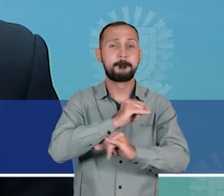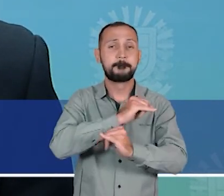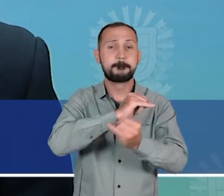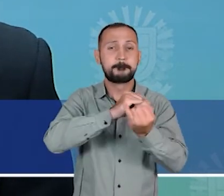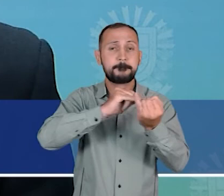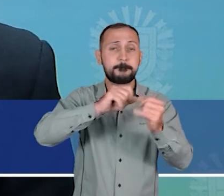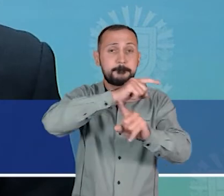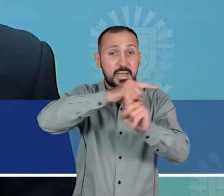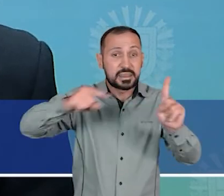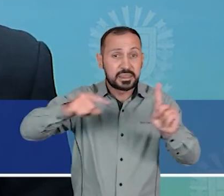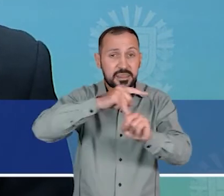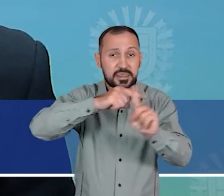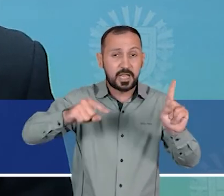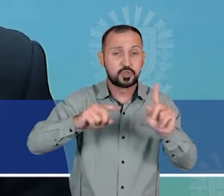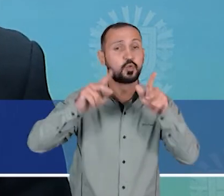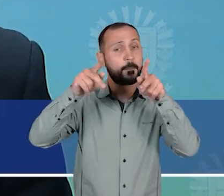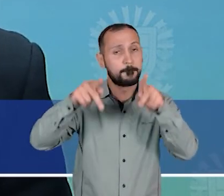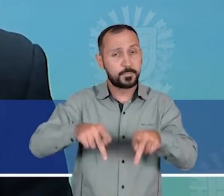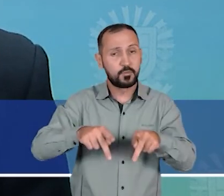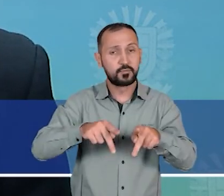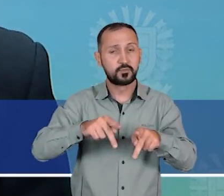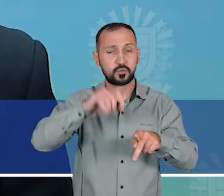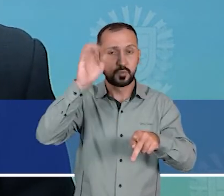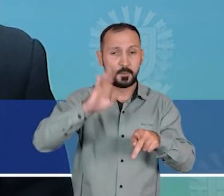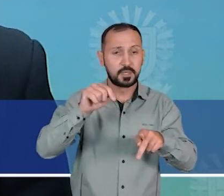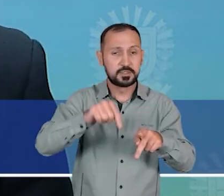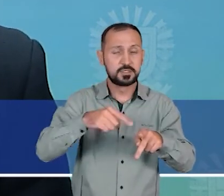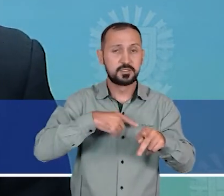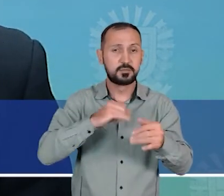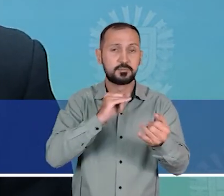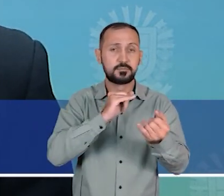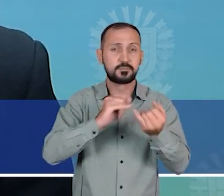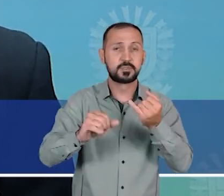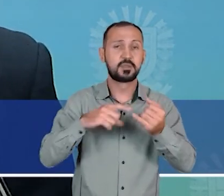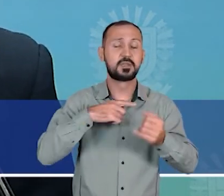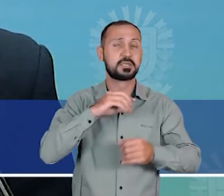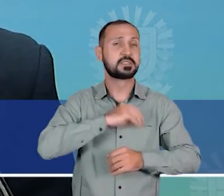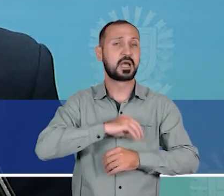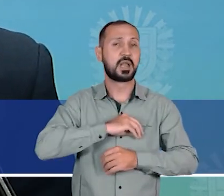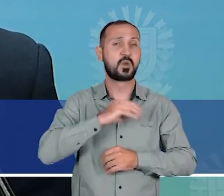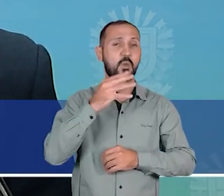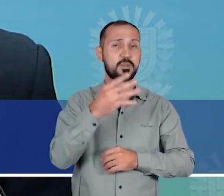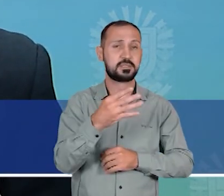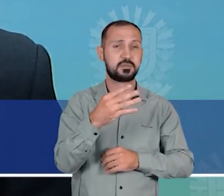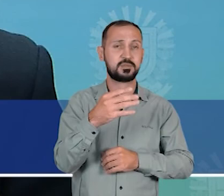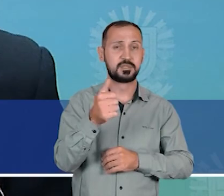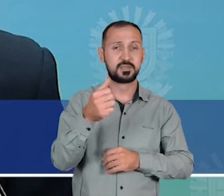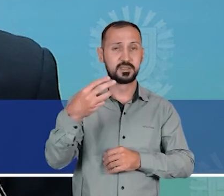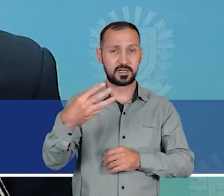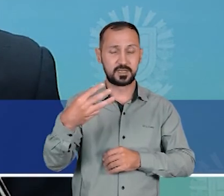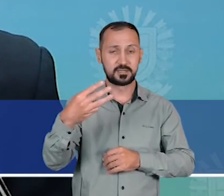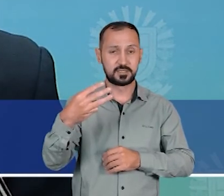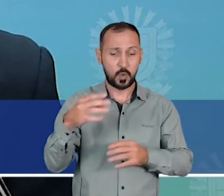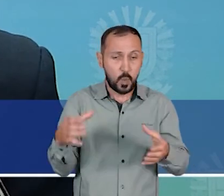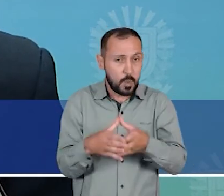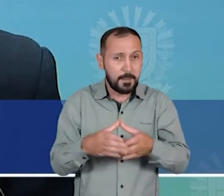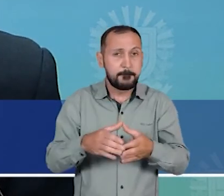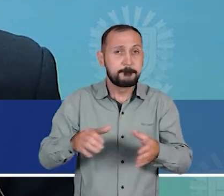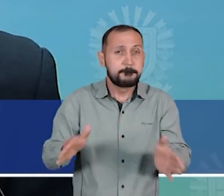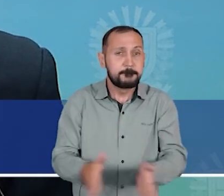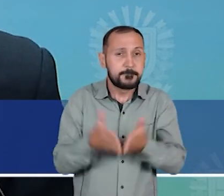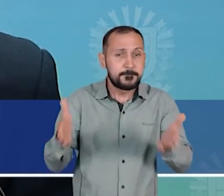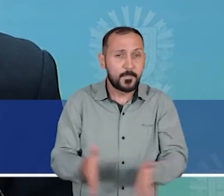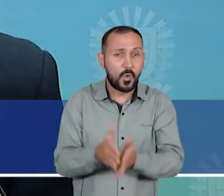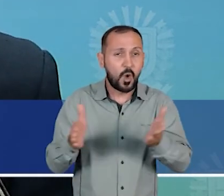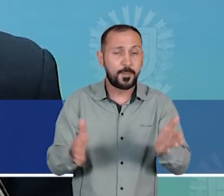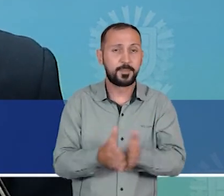a metade da população brasileira vive com até R$ 413. A metade mais pobre